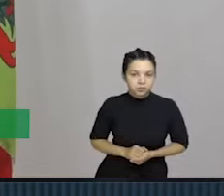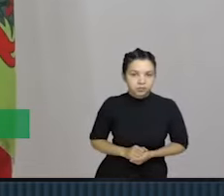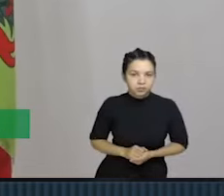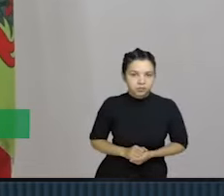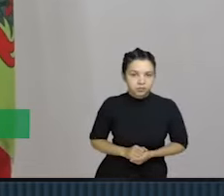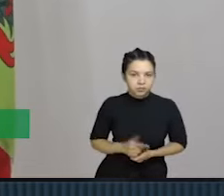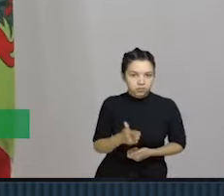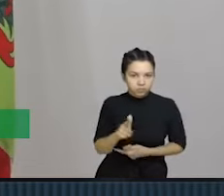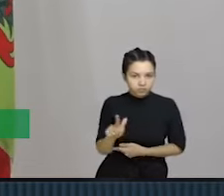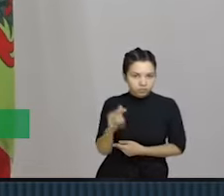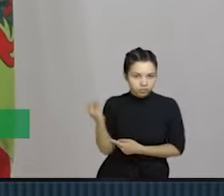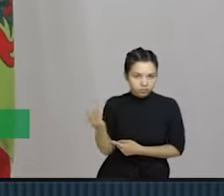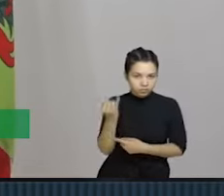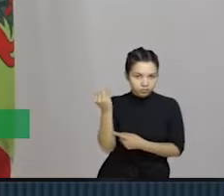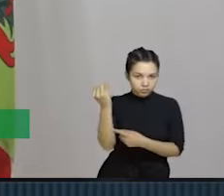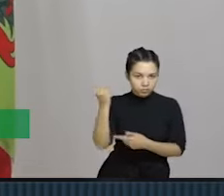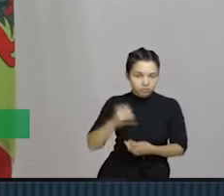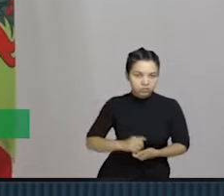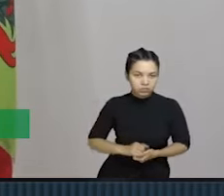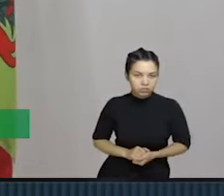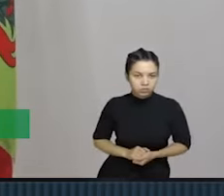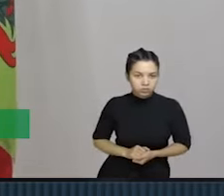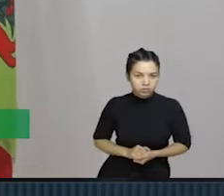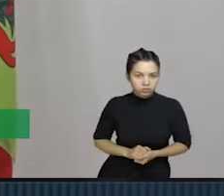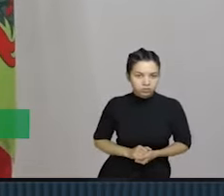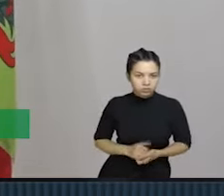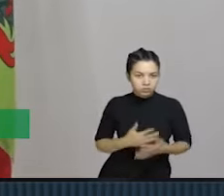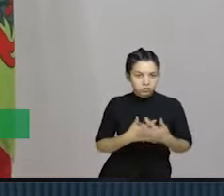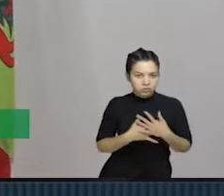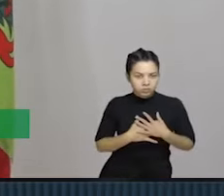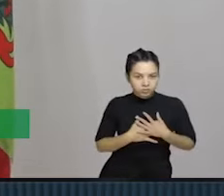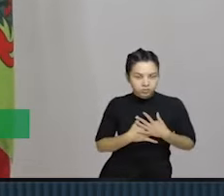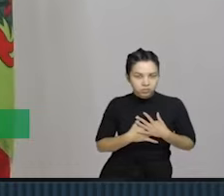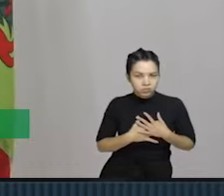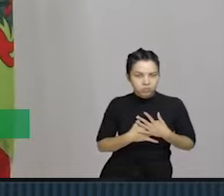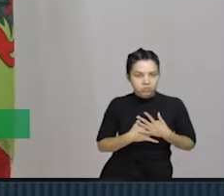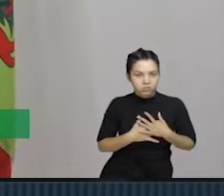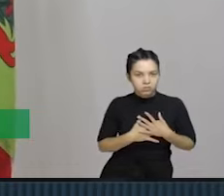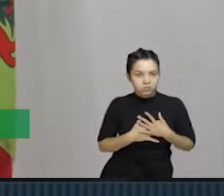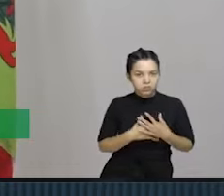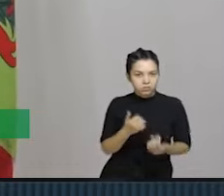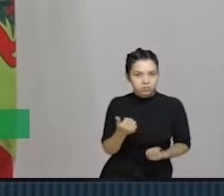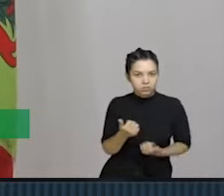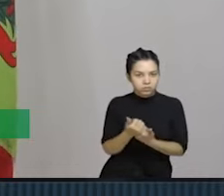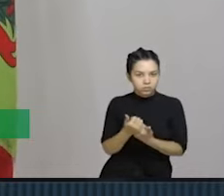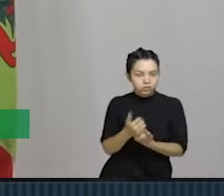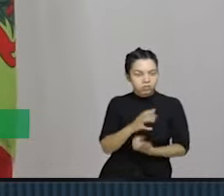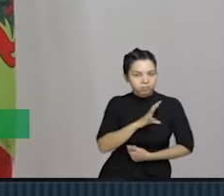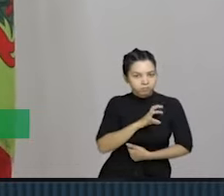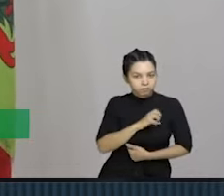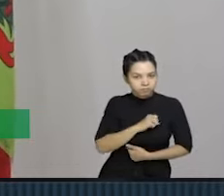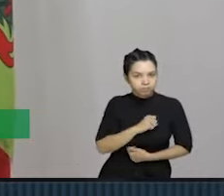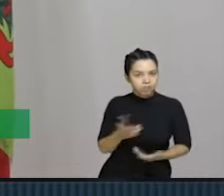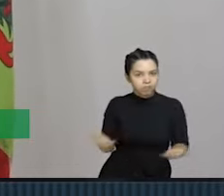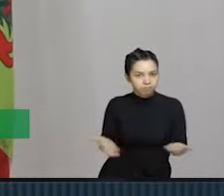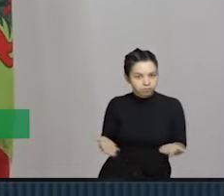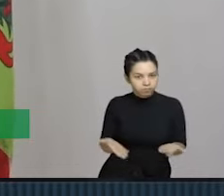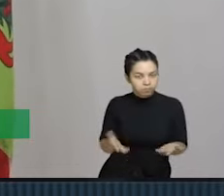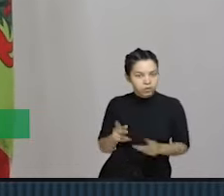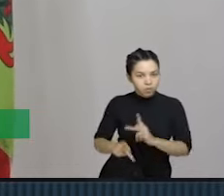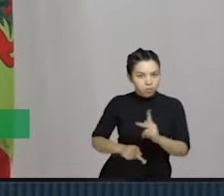Eu quero aqui deixar a minha solidariedade, o meu apoio, o meu amor nesse momento para o povo